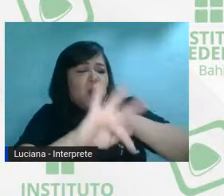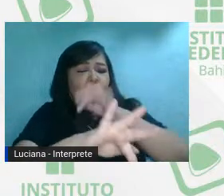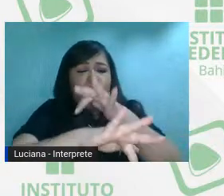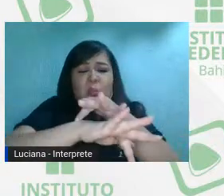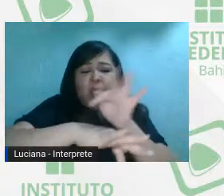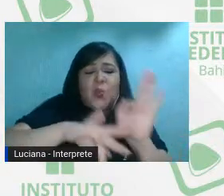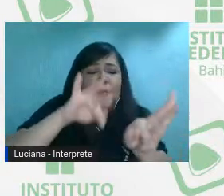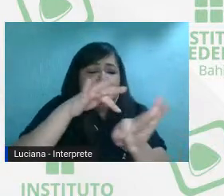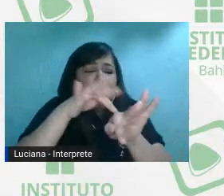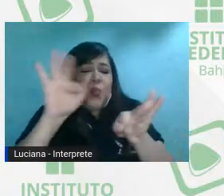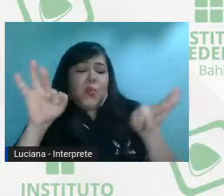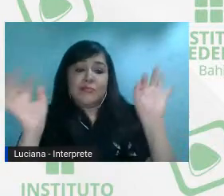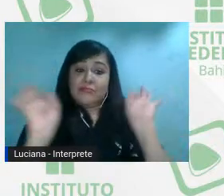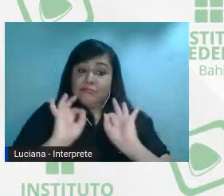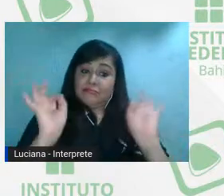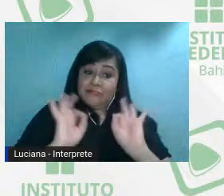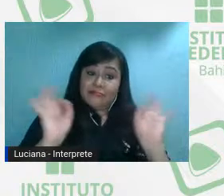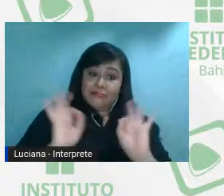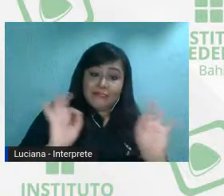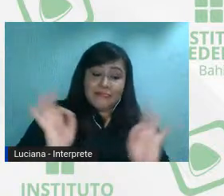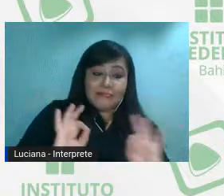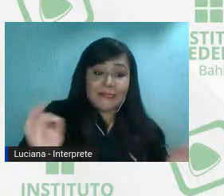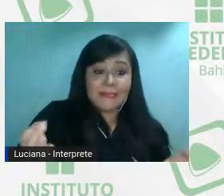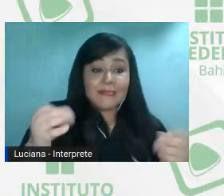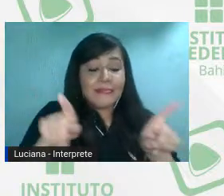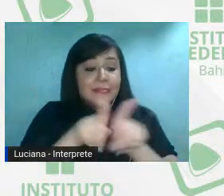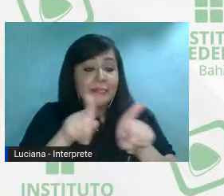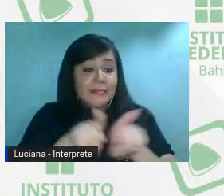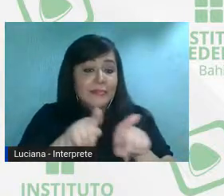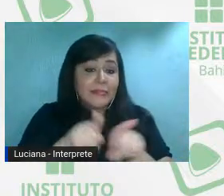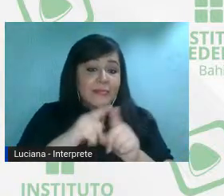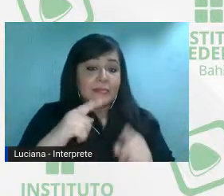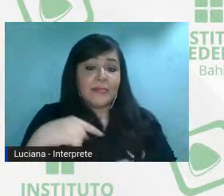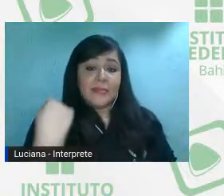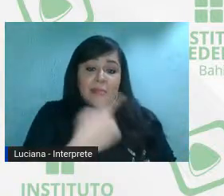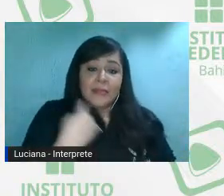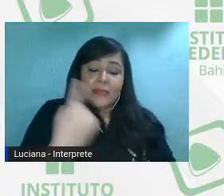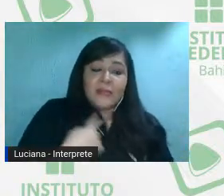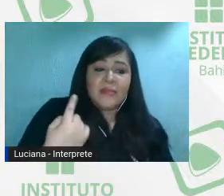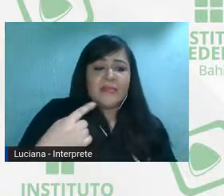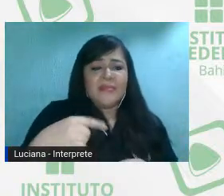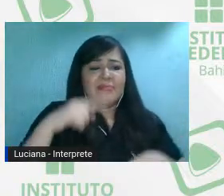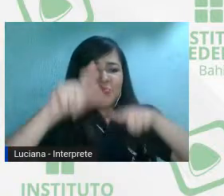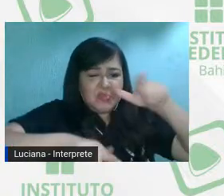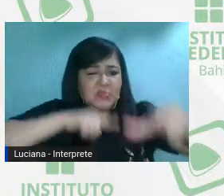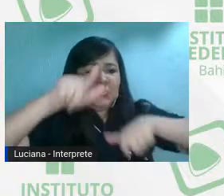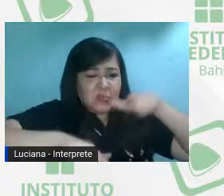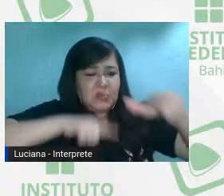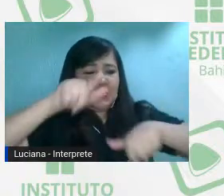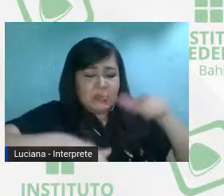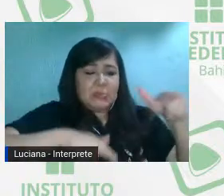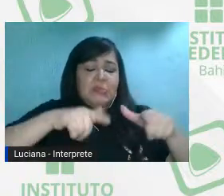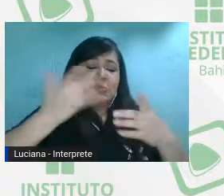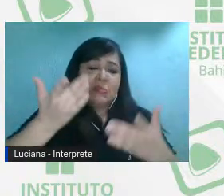agora umas 16 horas do dia